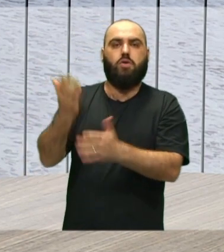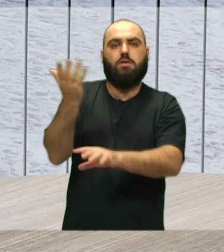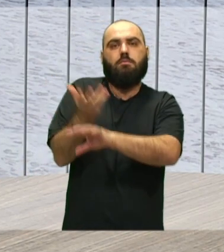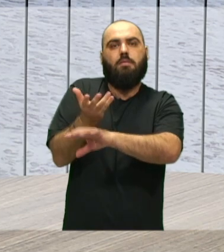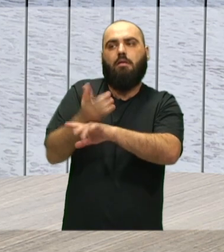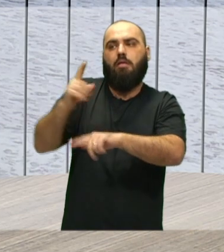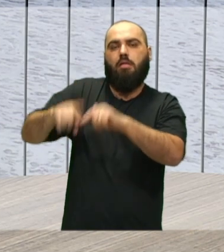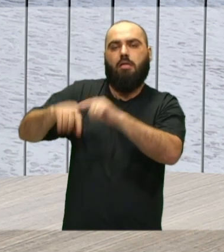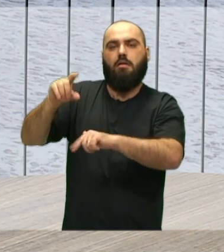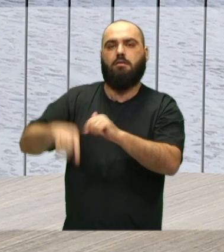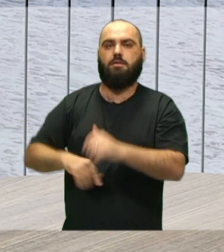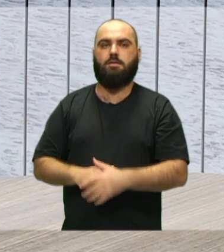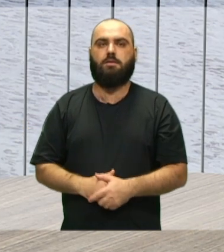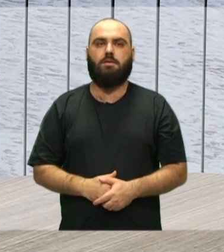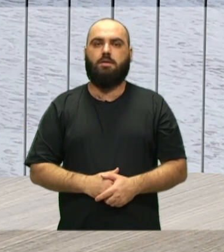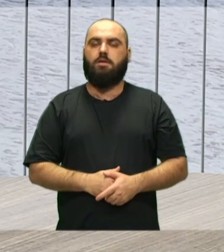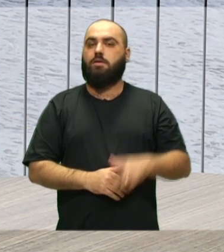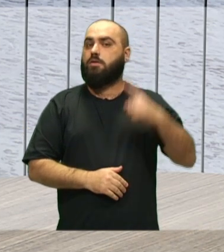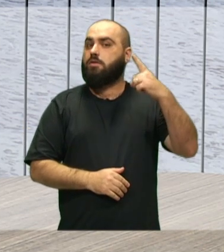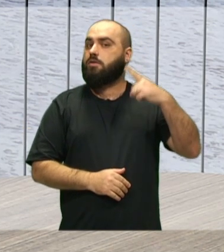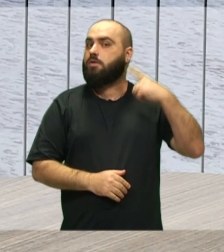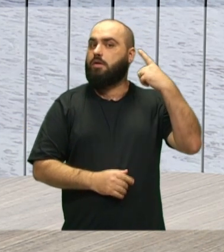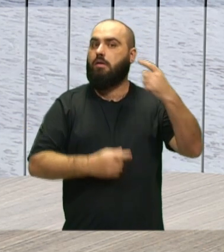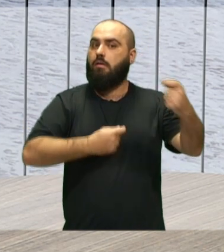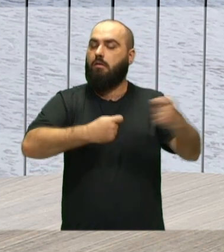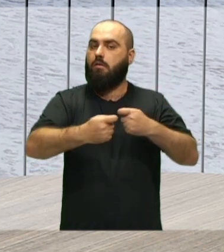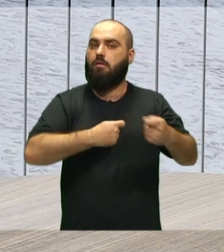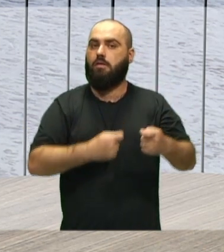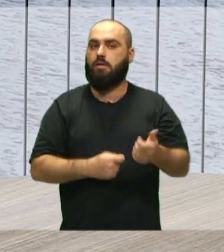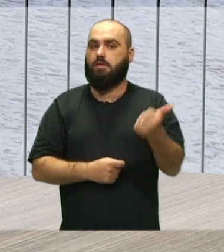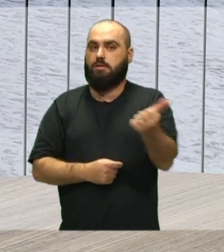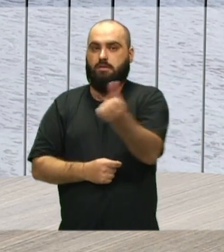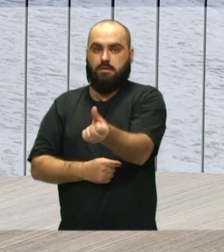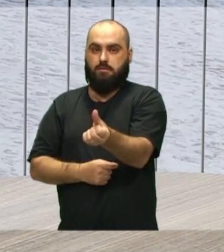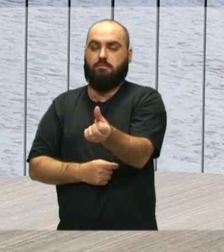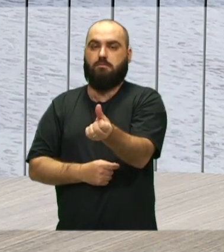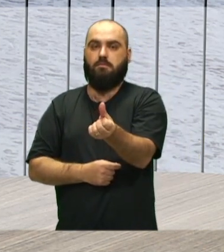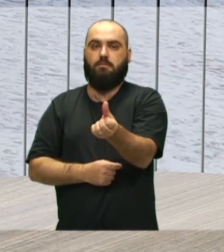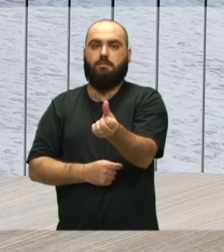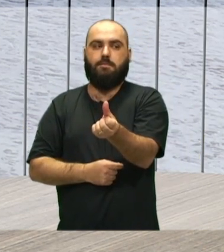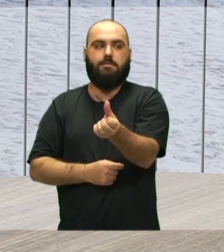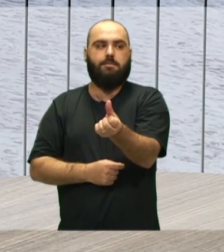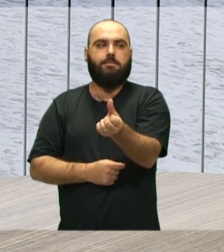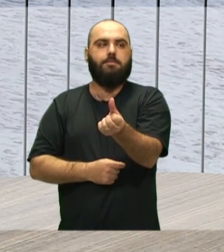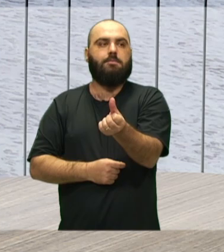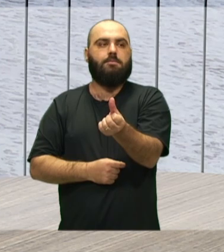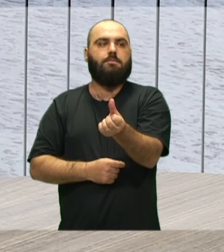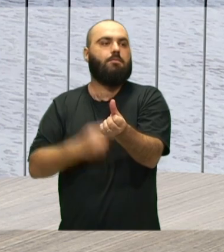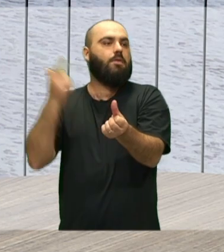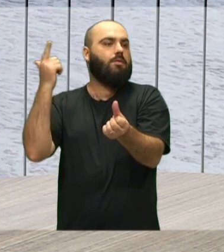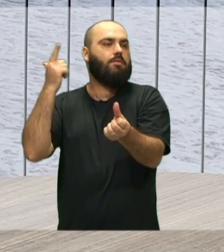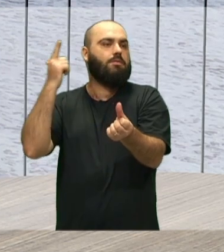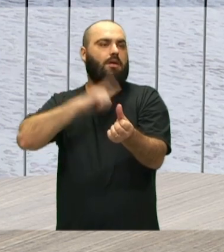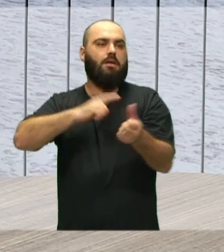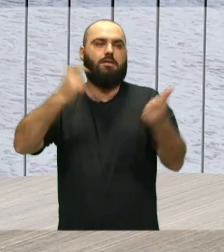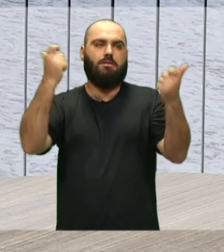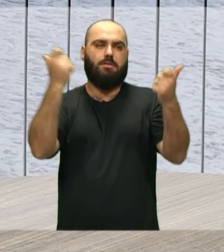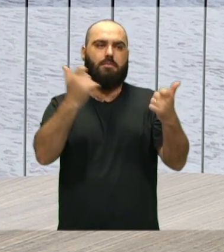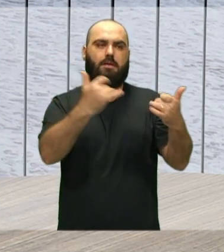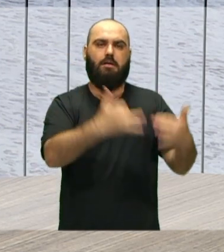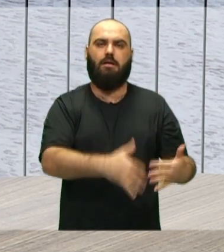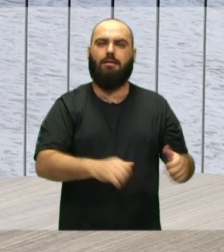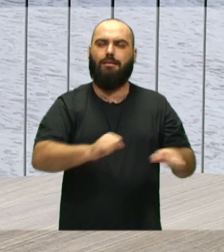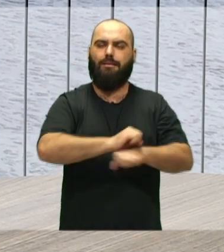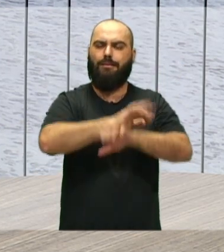acaba dividindo o direito administrativo em 16 matérias, para ficar bem explicado cada tema. Um